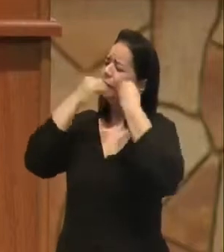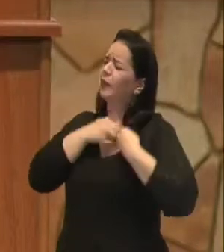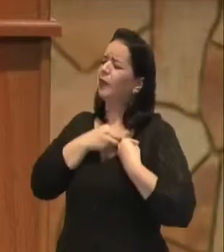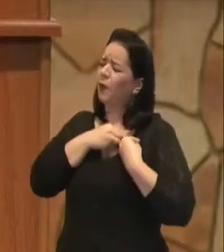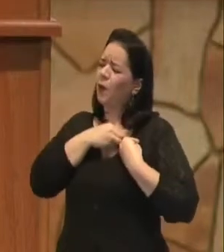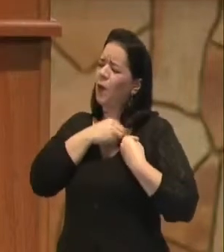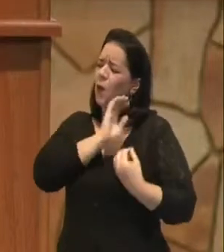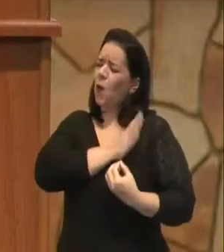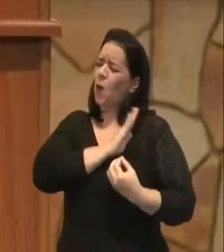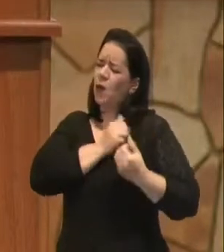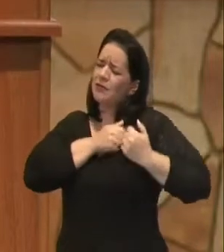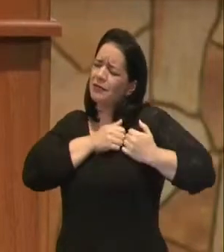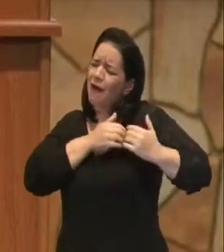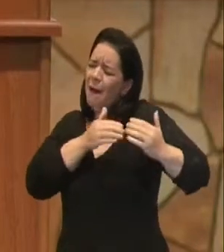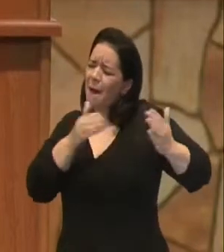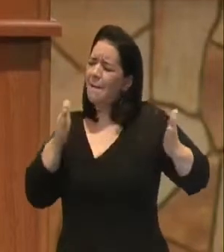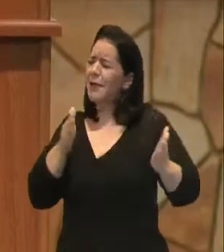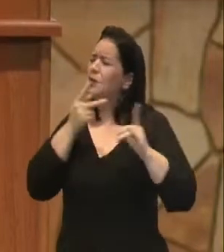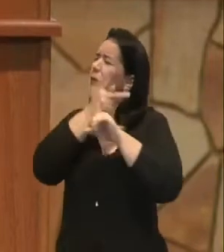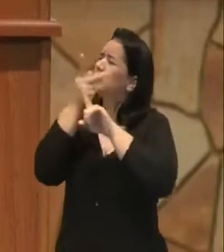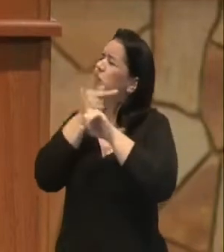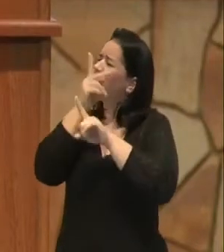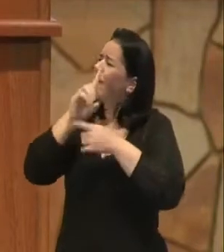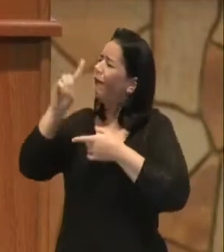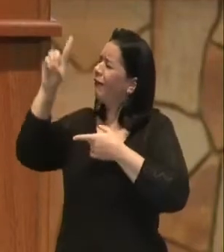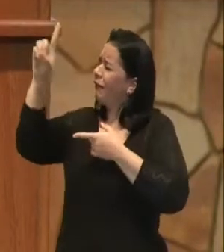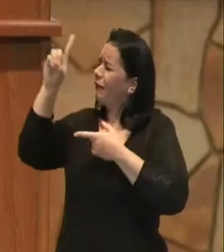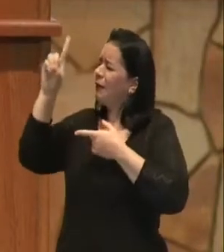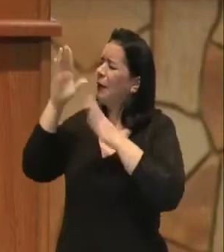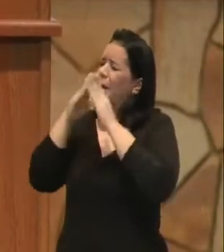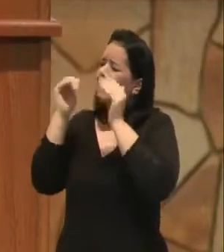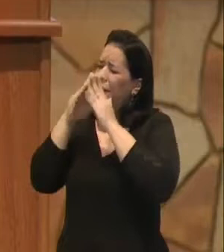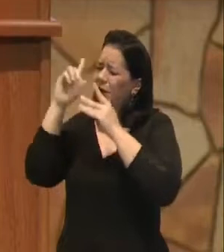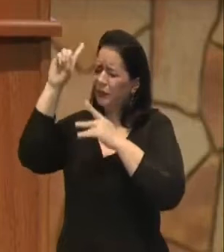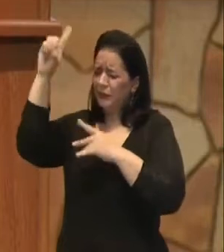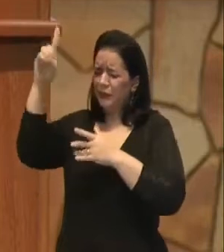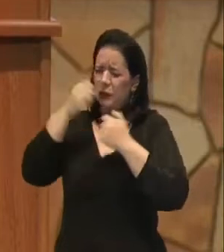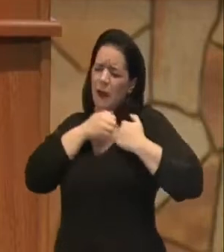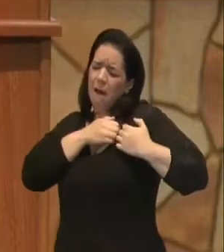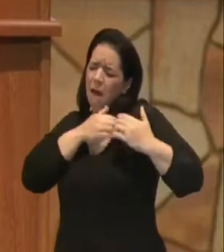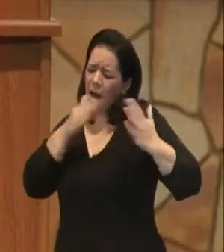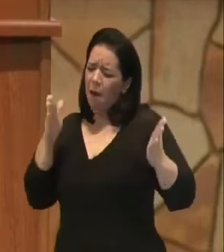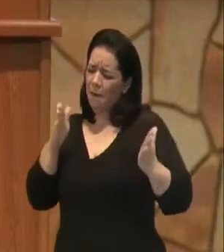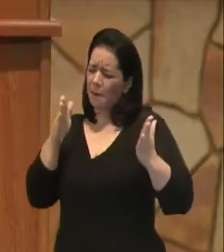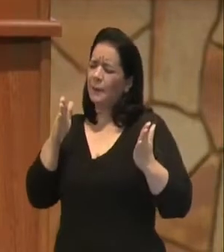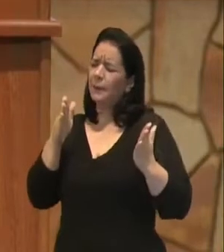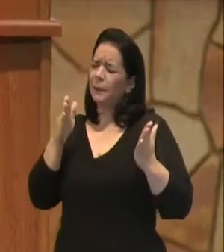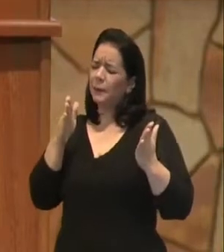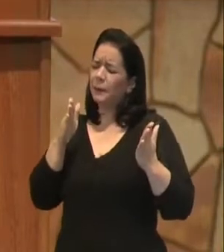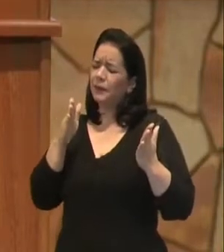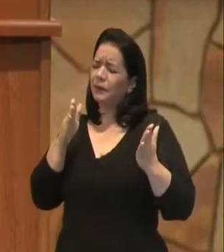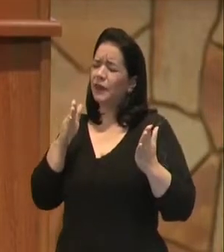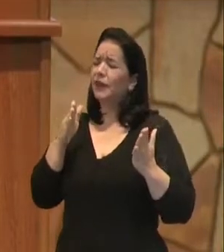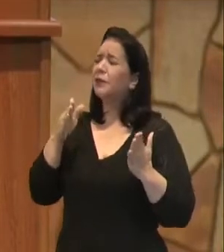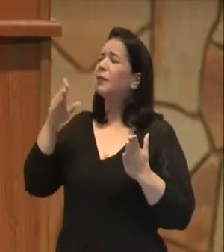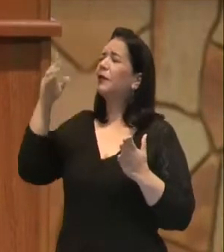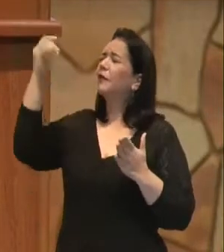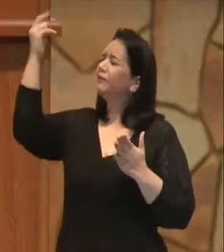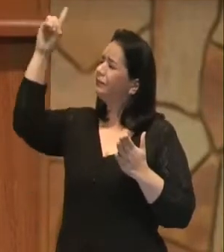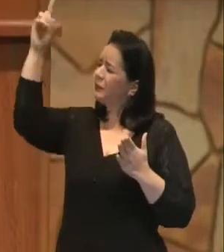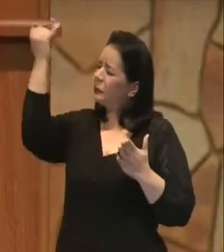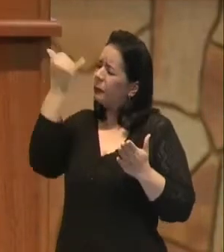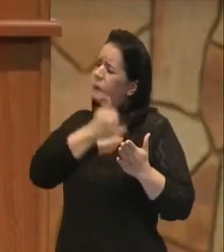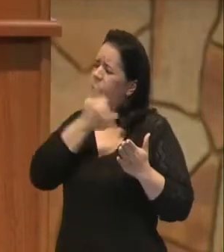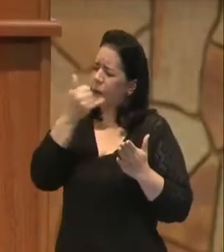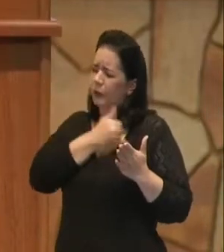dia. O Senhor nos deu um coração disposto para ouvir a Tua voz, para estarmos juntos aqui, Senhor, para ouvirmos